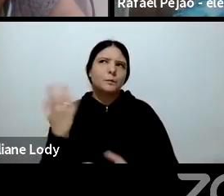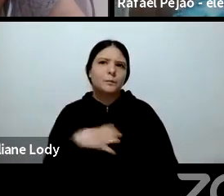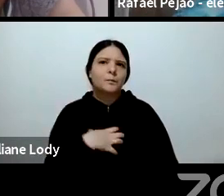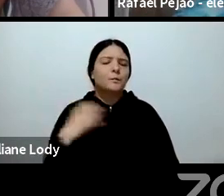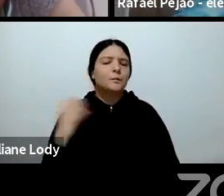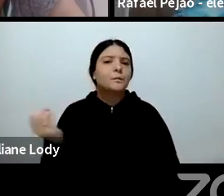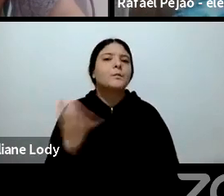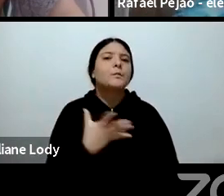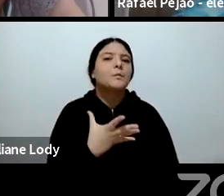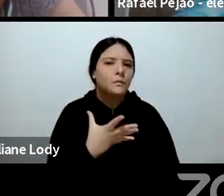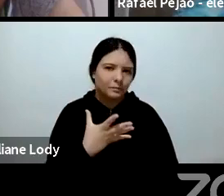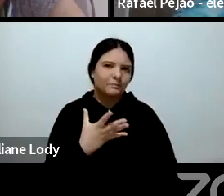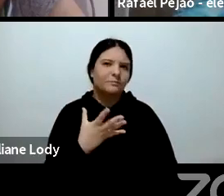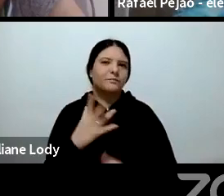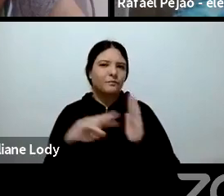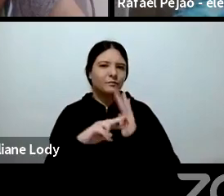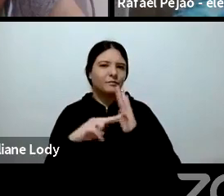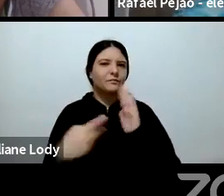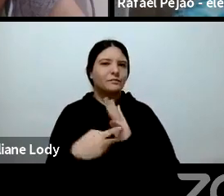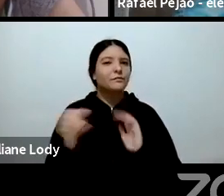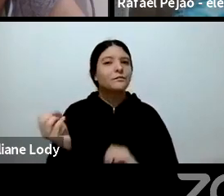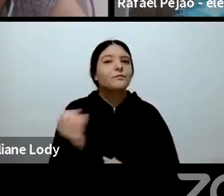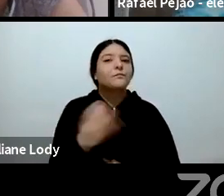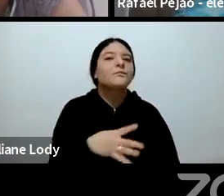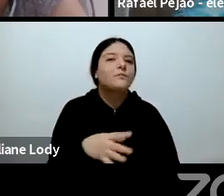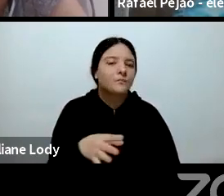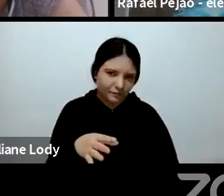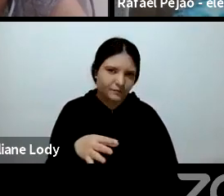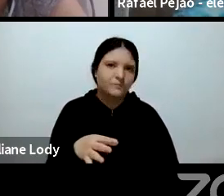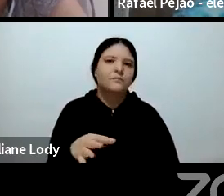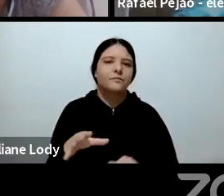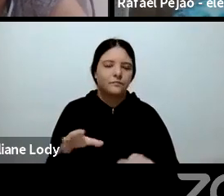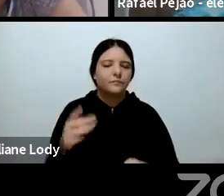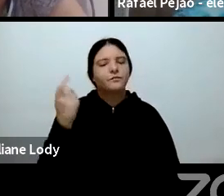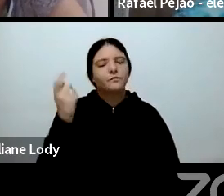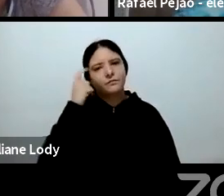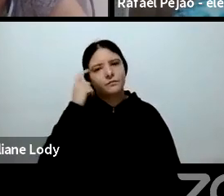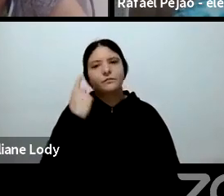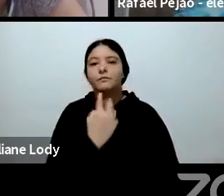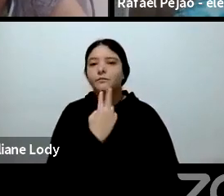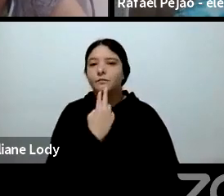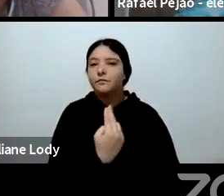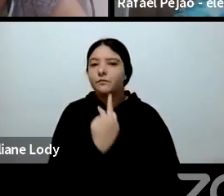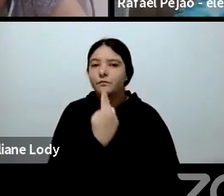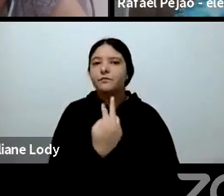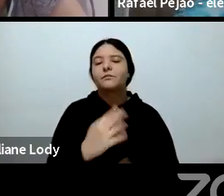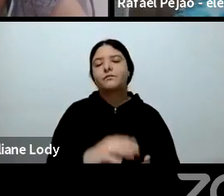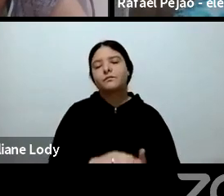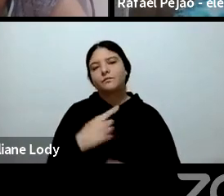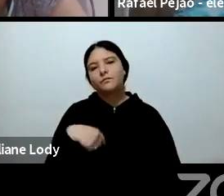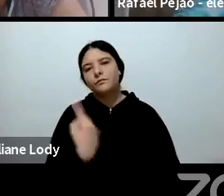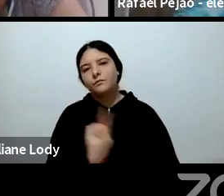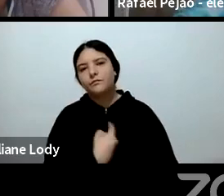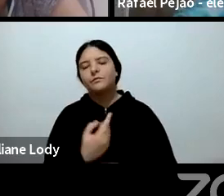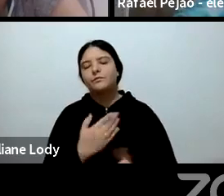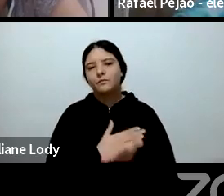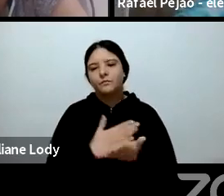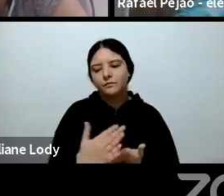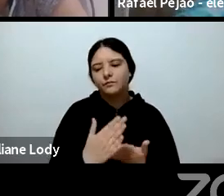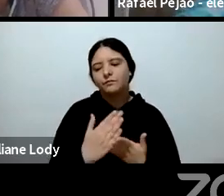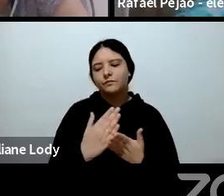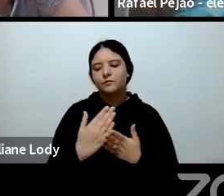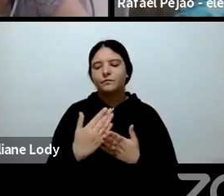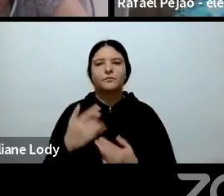ressignificação, né, dessa própria noção de língua né, que a gente começa, enfim, cada vez mais a